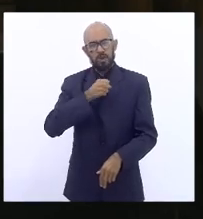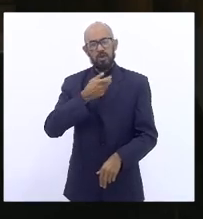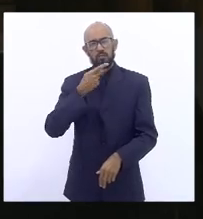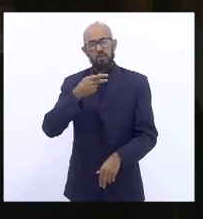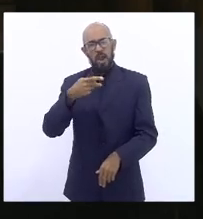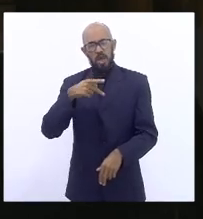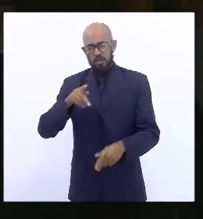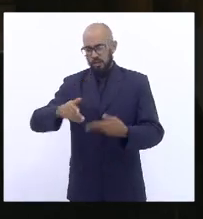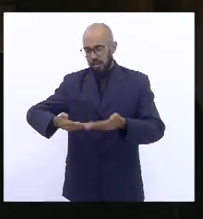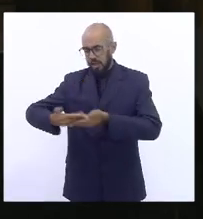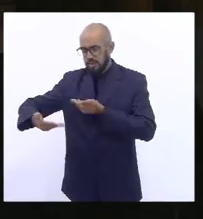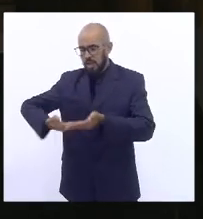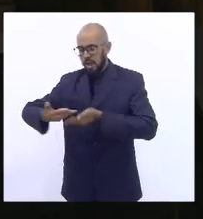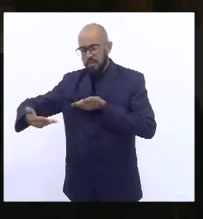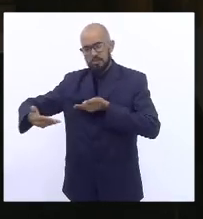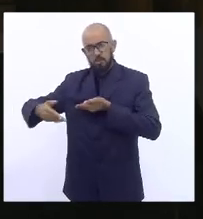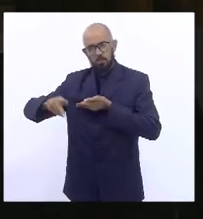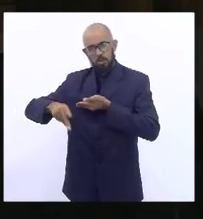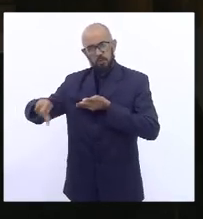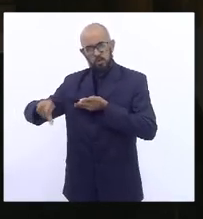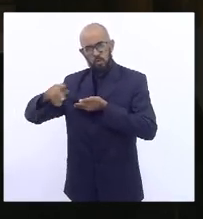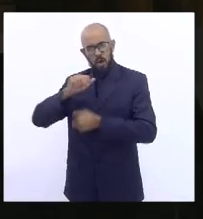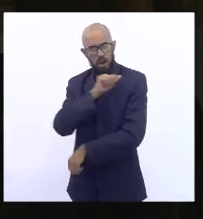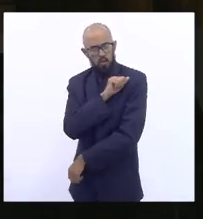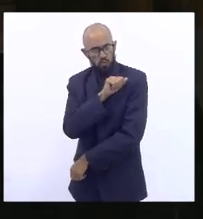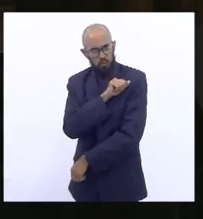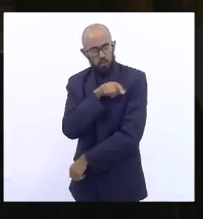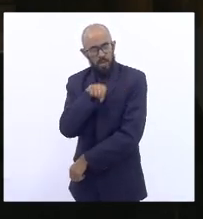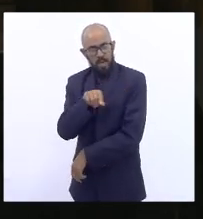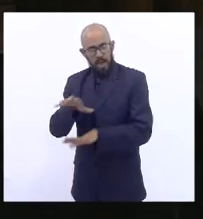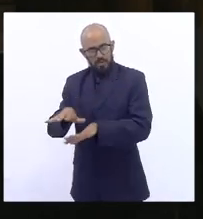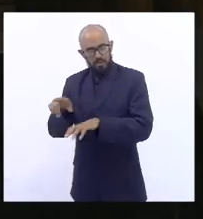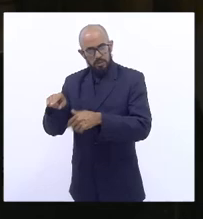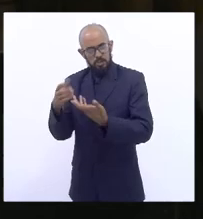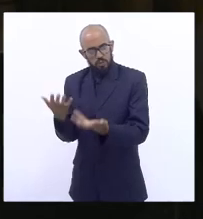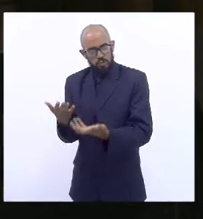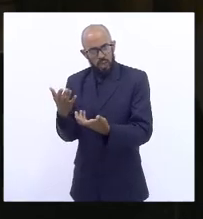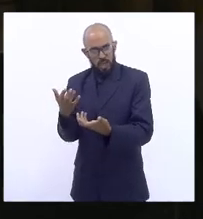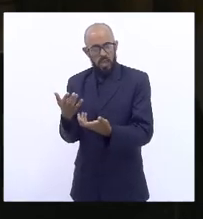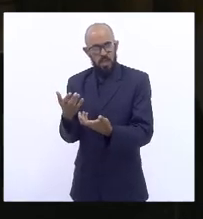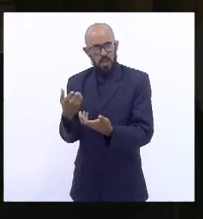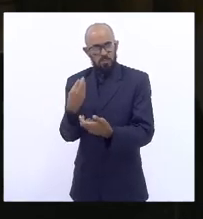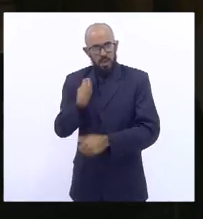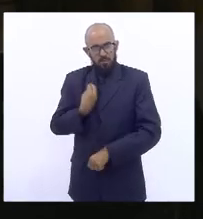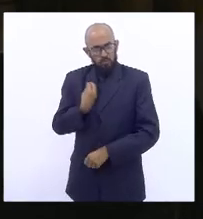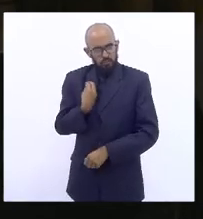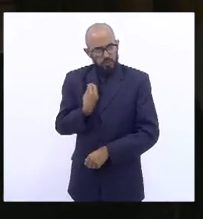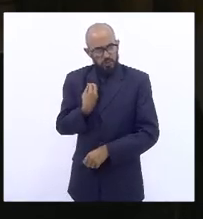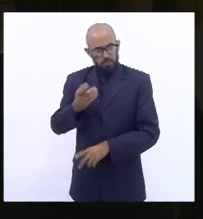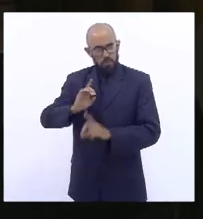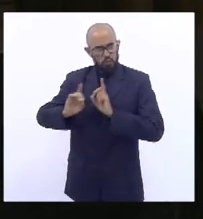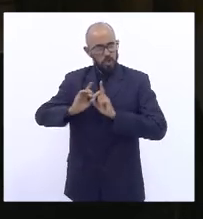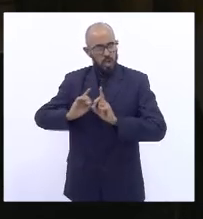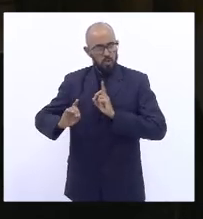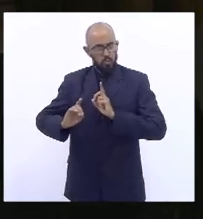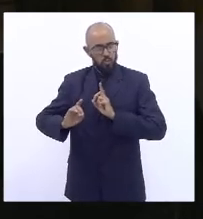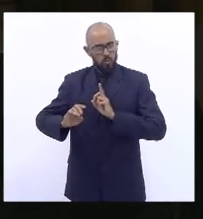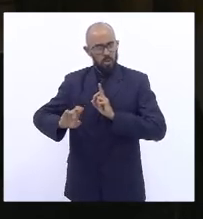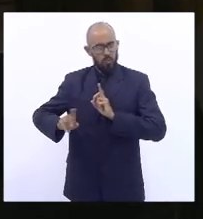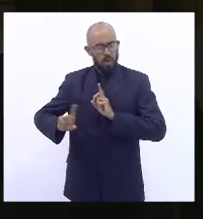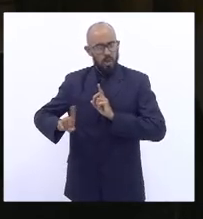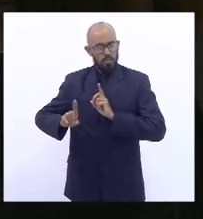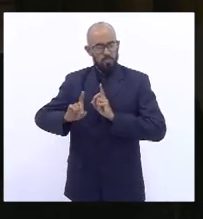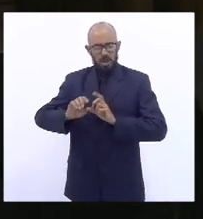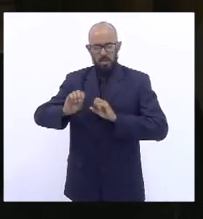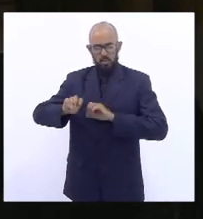e o aluno. E essa é a educação que a gente quer defender, uma educação que seja produzida para a vida, produzida para o diálogo, e não uma educação